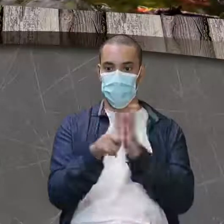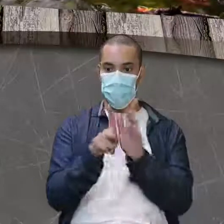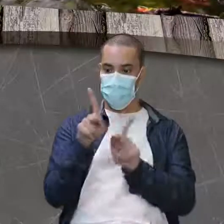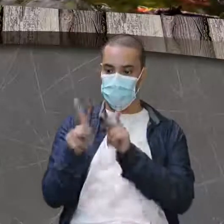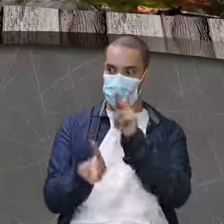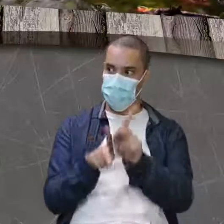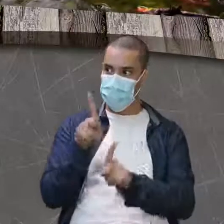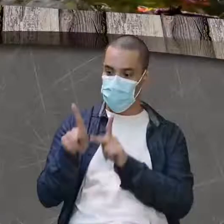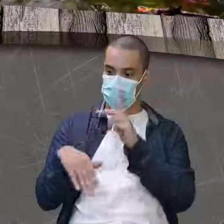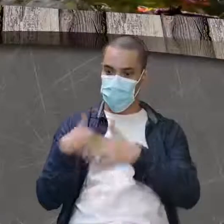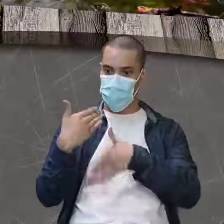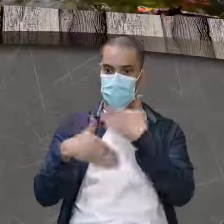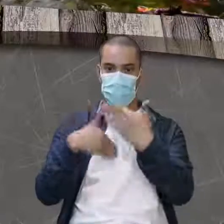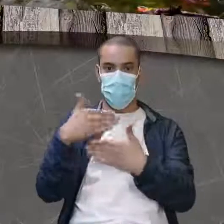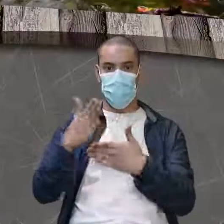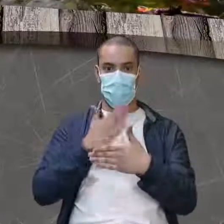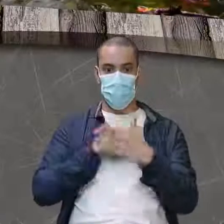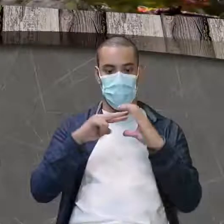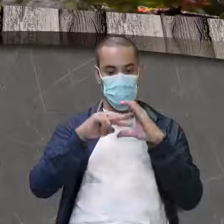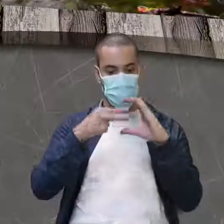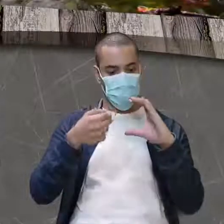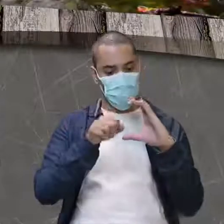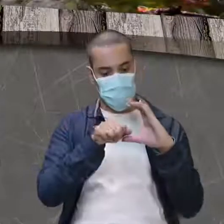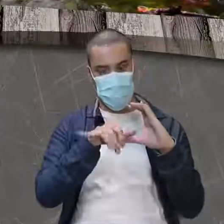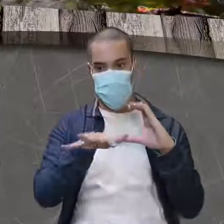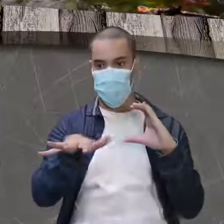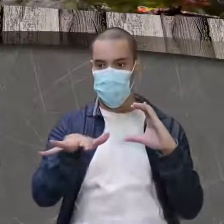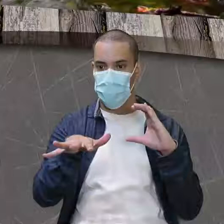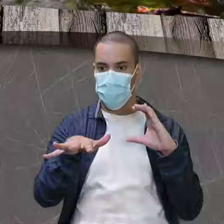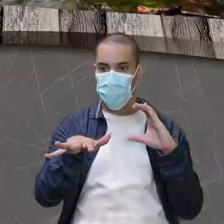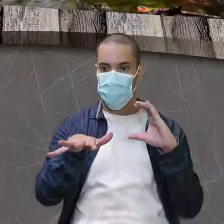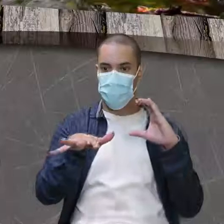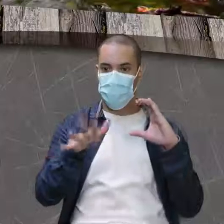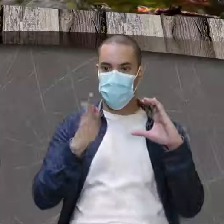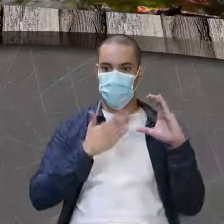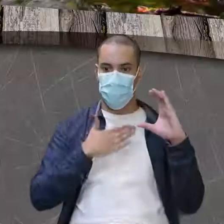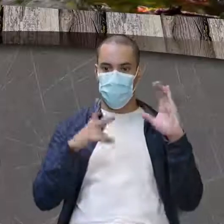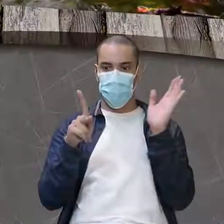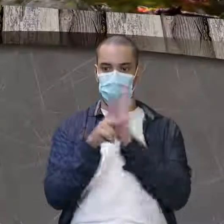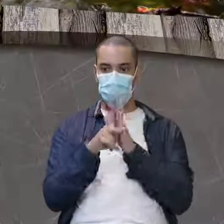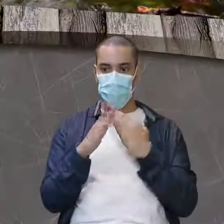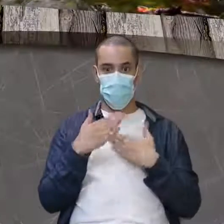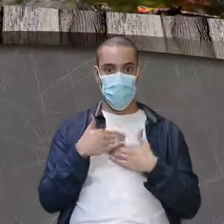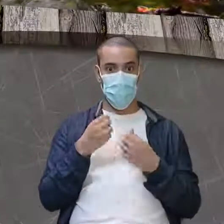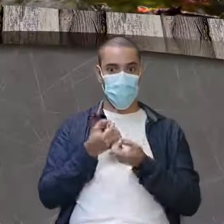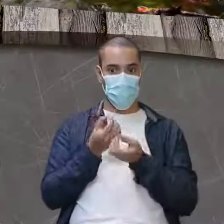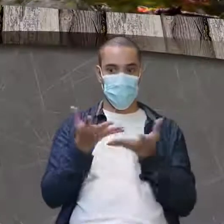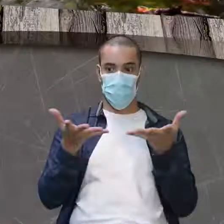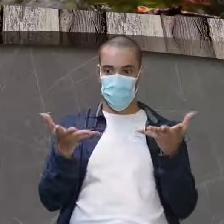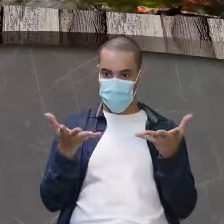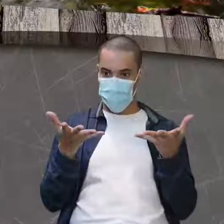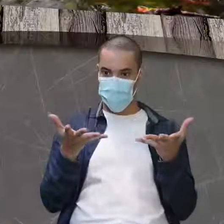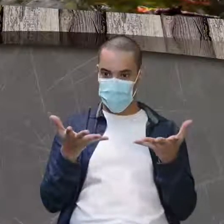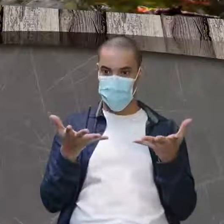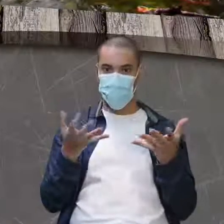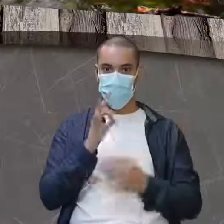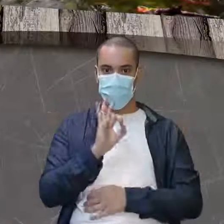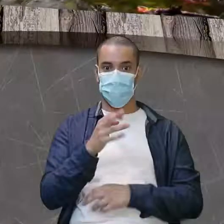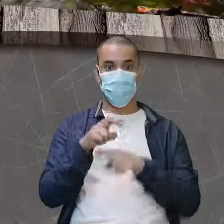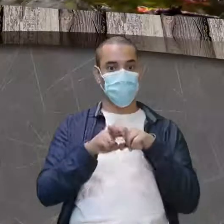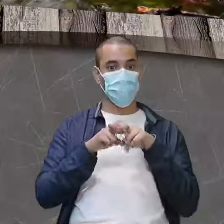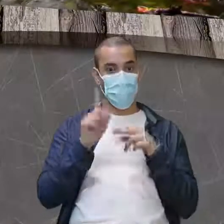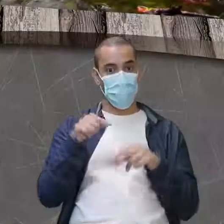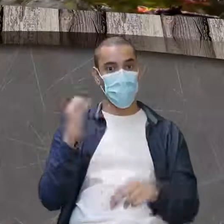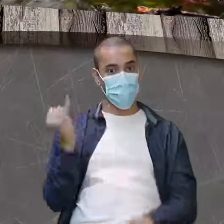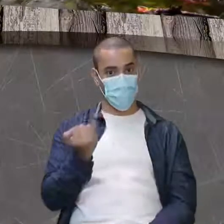espécie. As informações, esses indivíduos vão estar carregando que eu estou disponibilizando isso. tá? Então, isso é